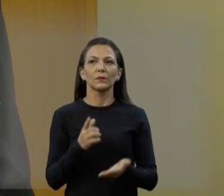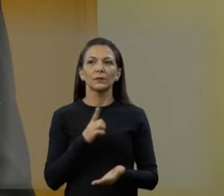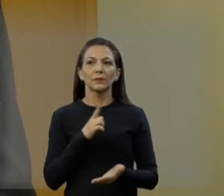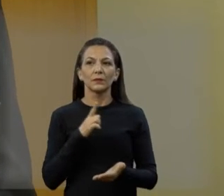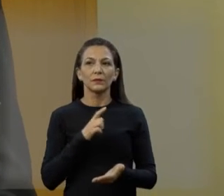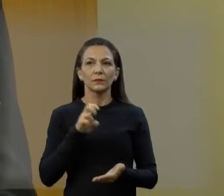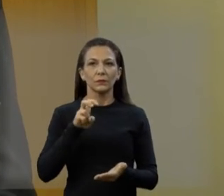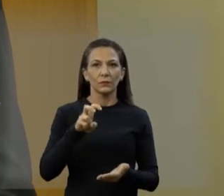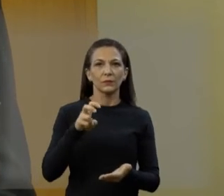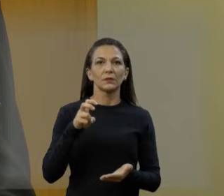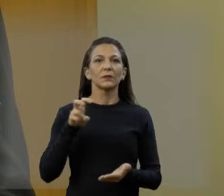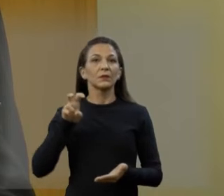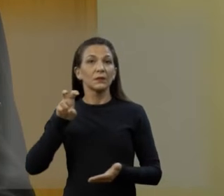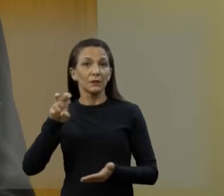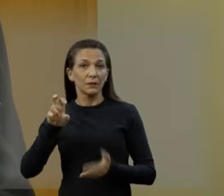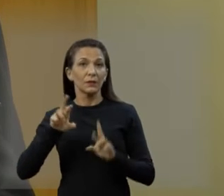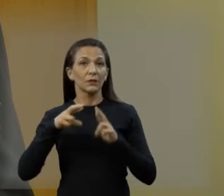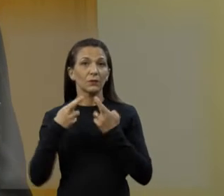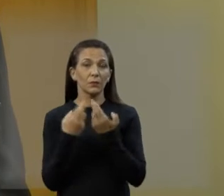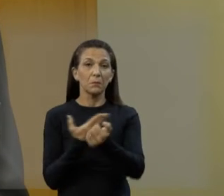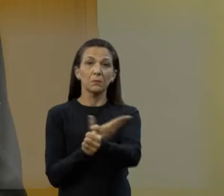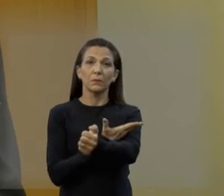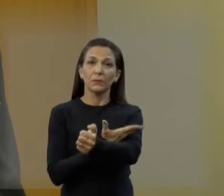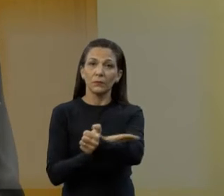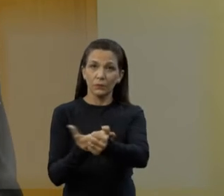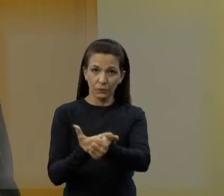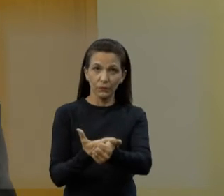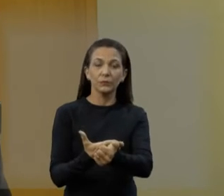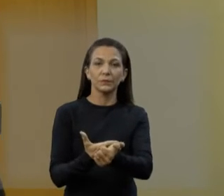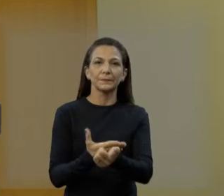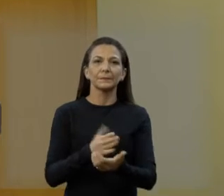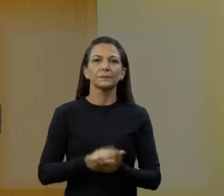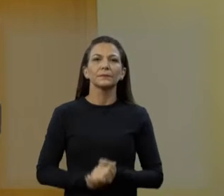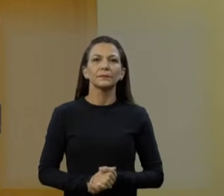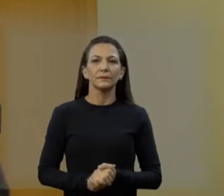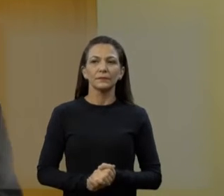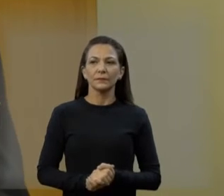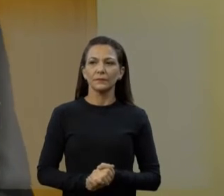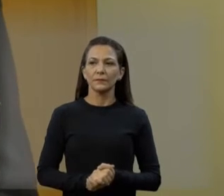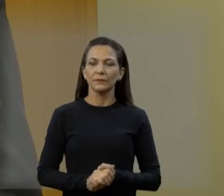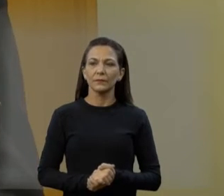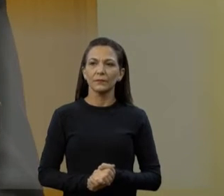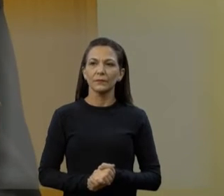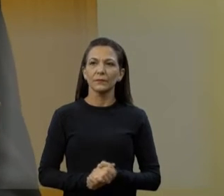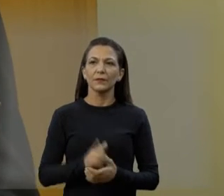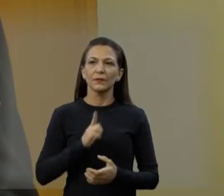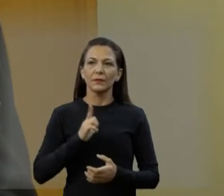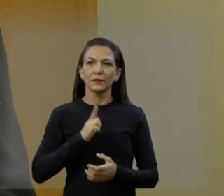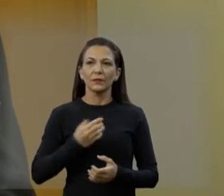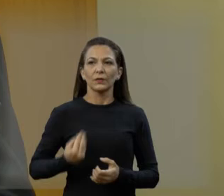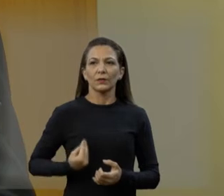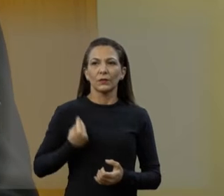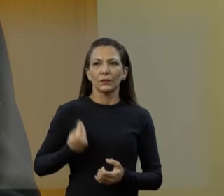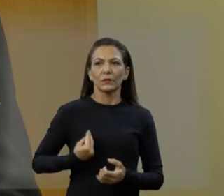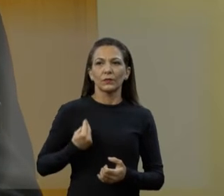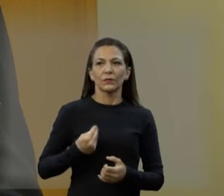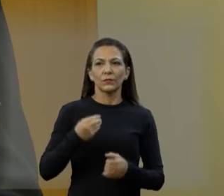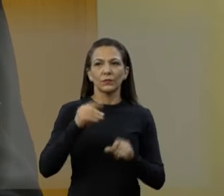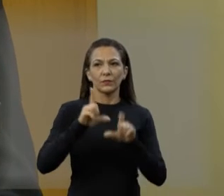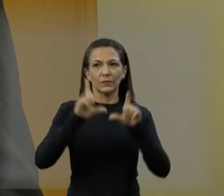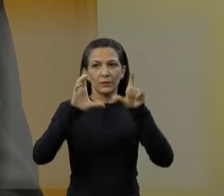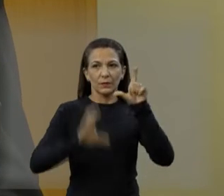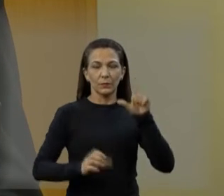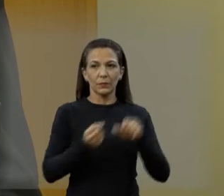realização da quinquagésima quinta sessão ordinária da atual legislatura estamos com transmissão ao vivo pela tv